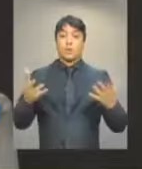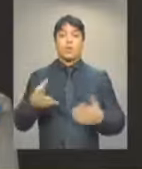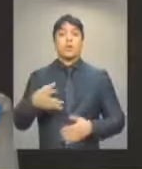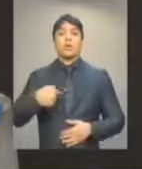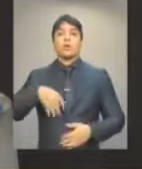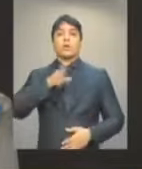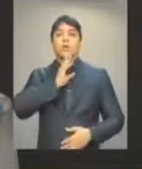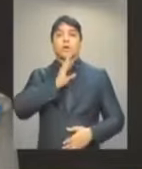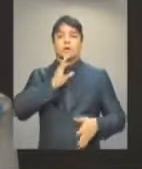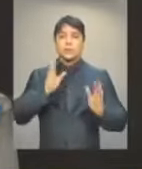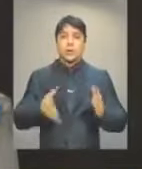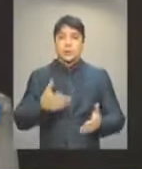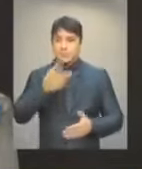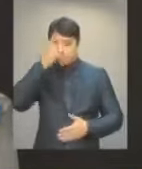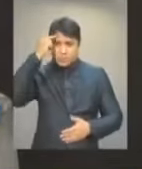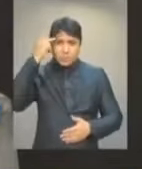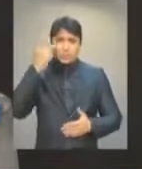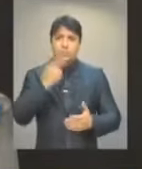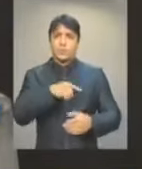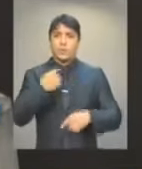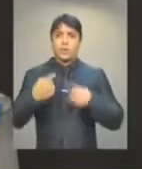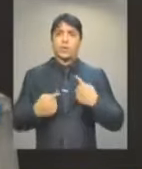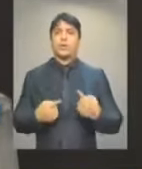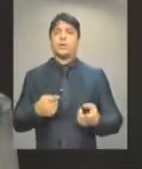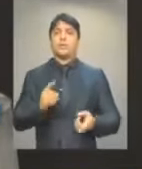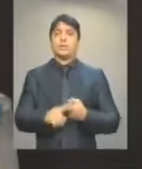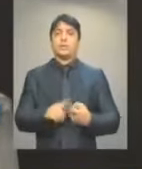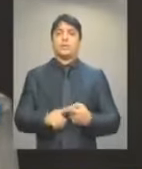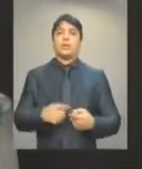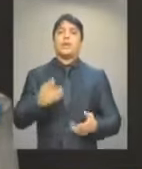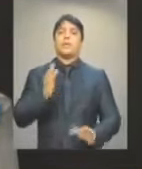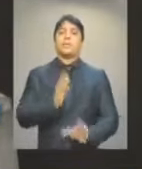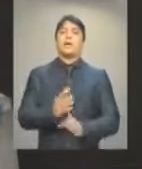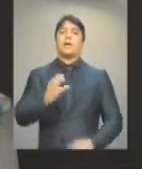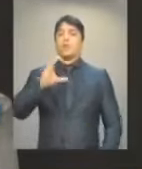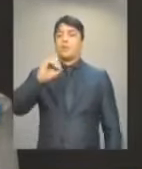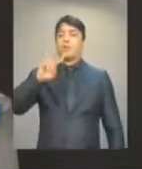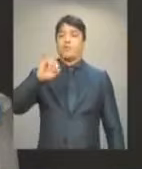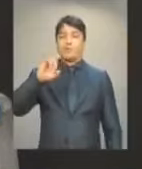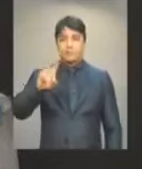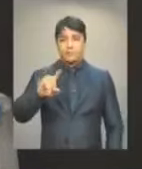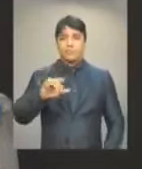conhecemos, perdemos pessoas, conhecemos pessoas que foram atingidas pela Covid?